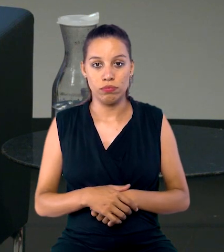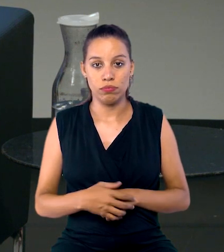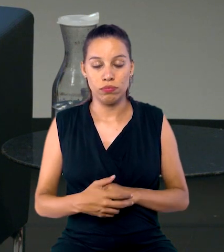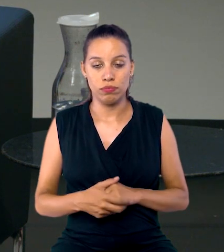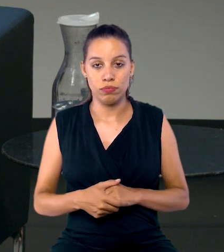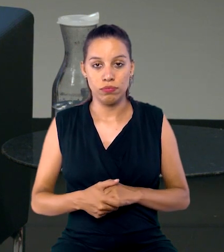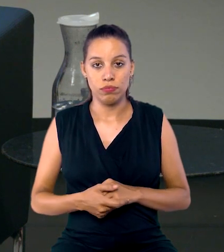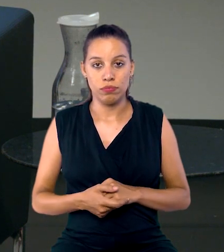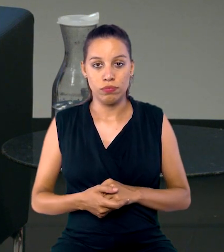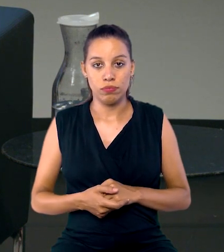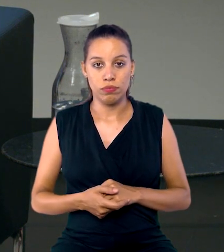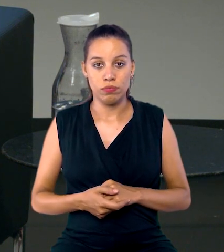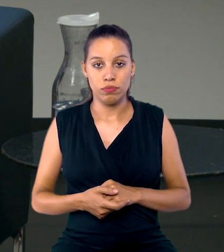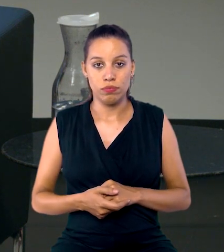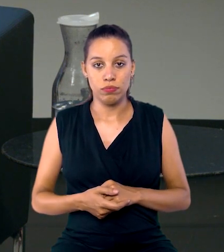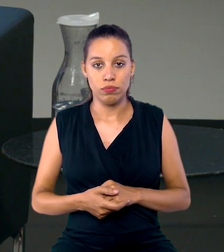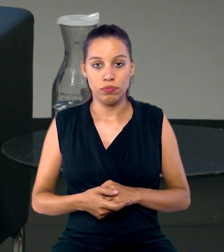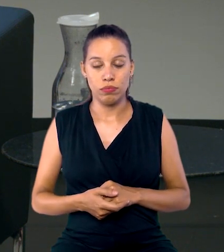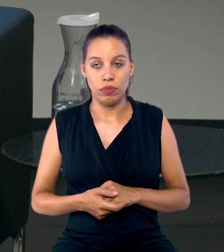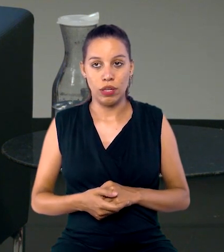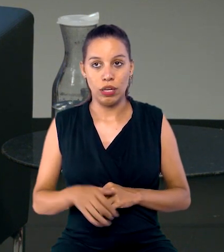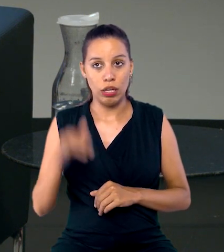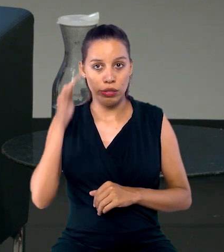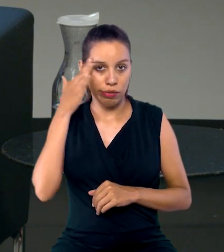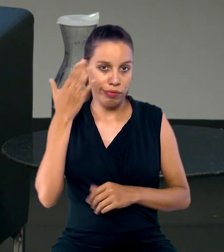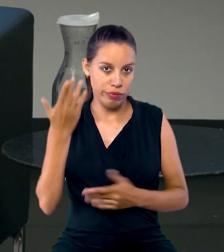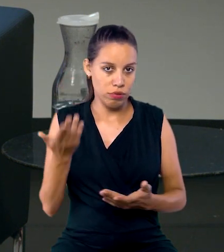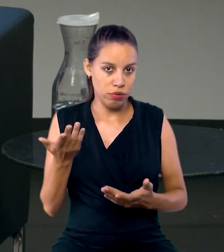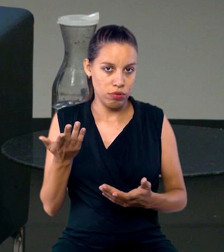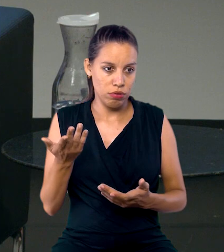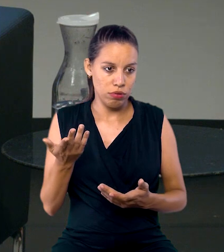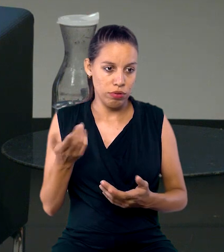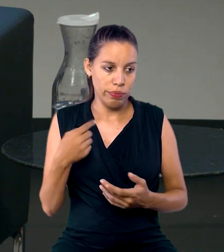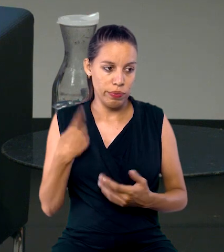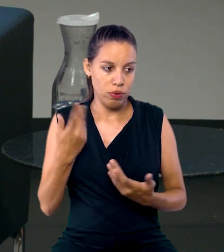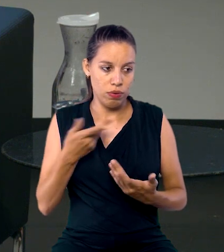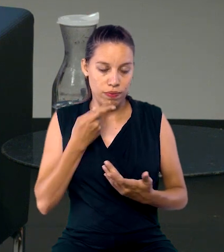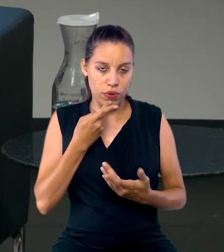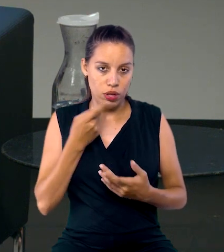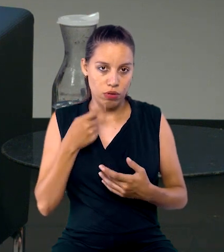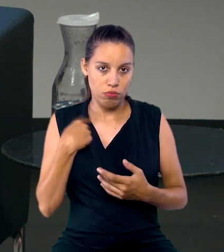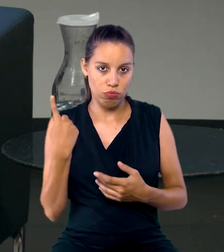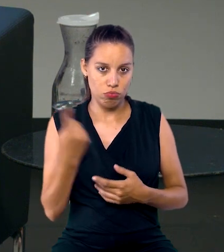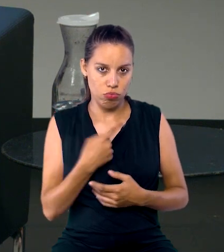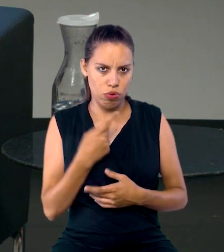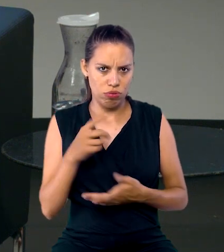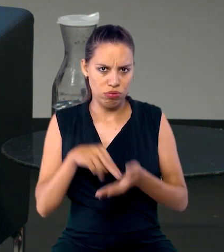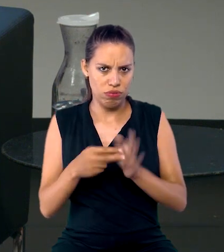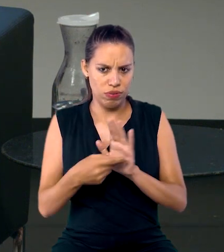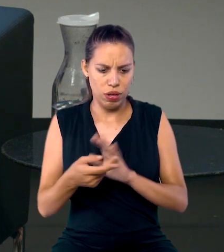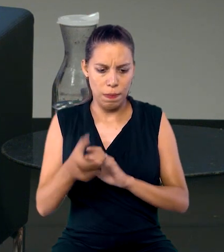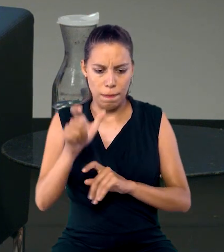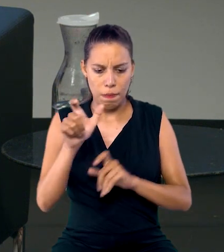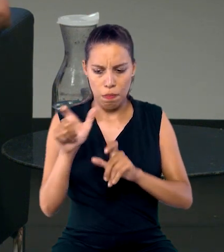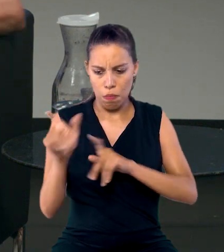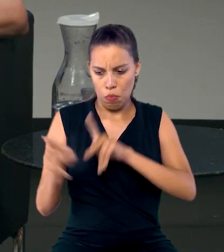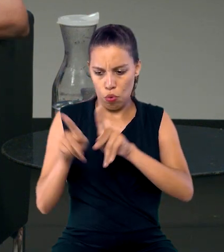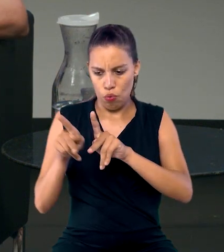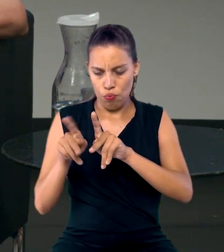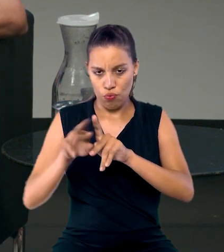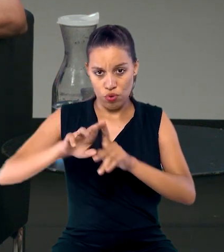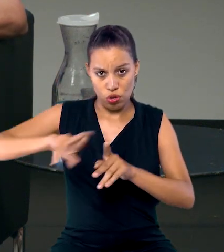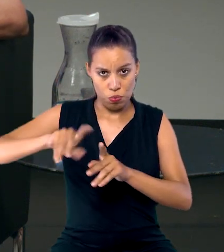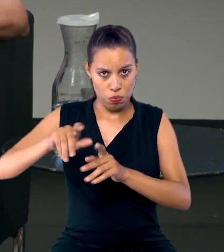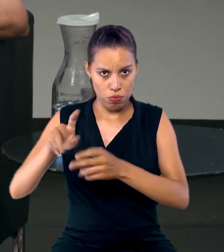entender, e quando eu falo a gente, somos os não indígenas, né? Porque eles sempre entenderam,